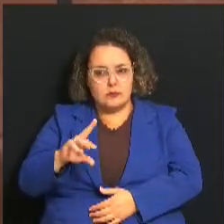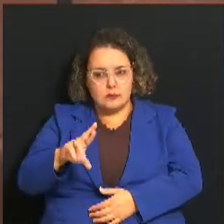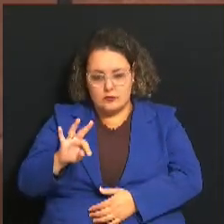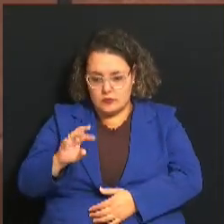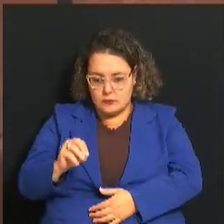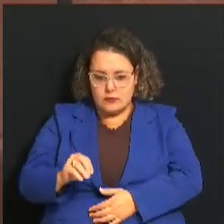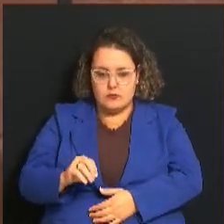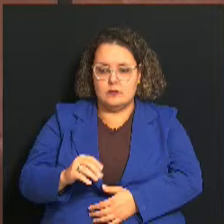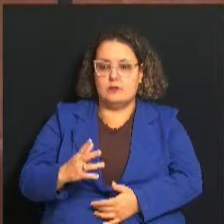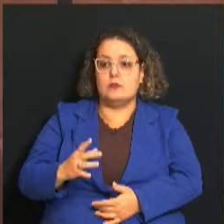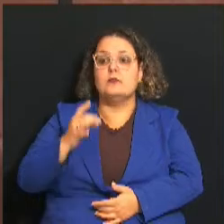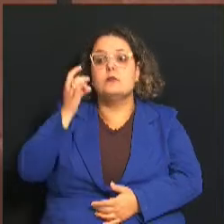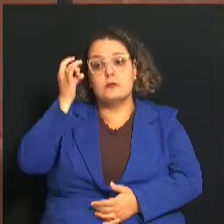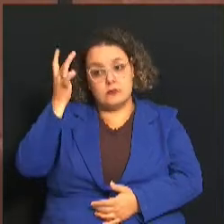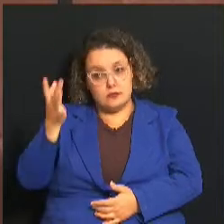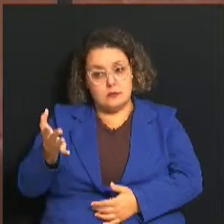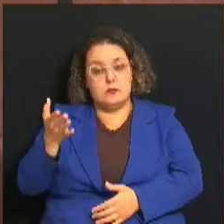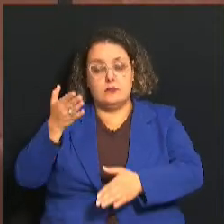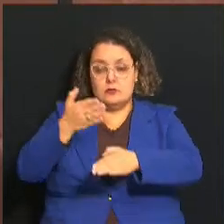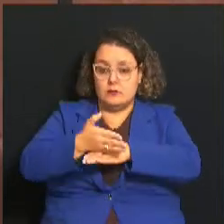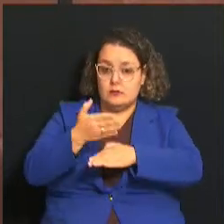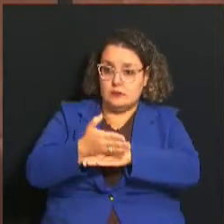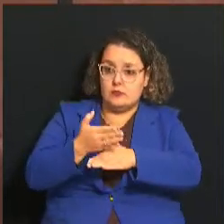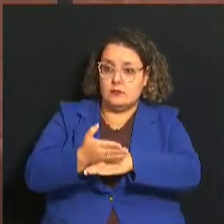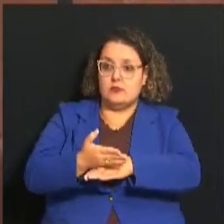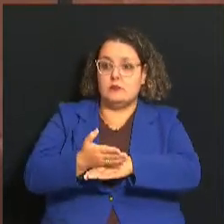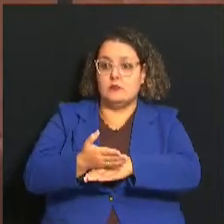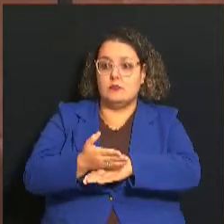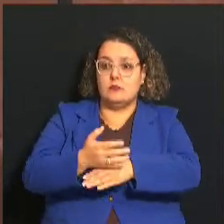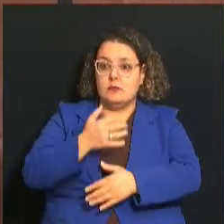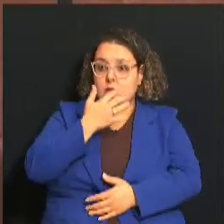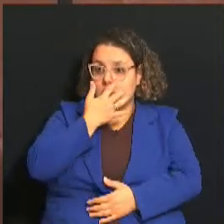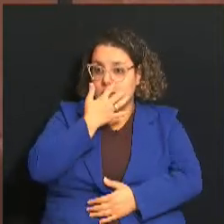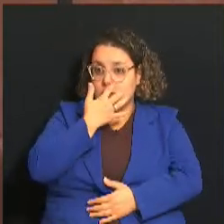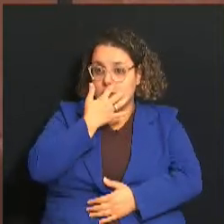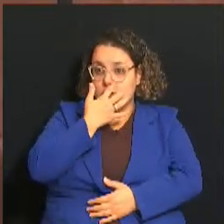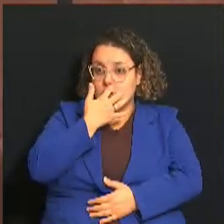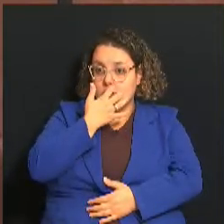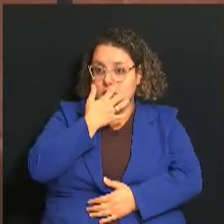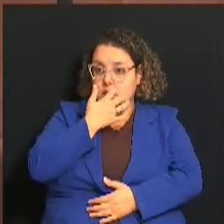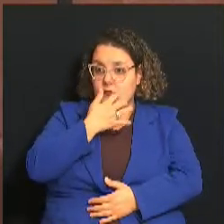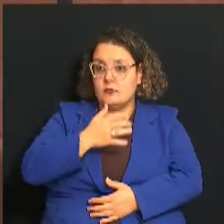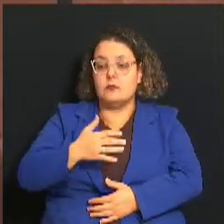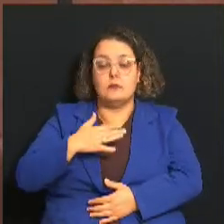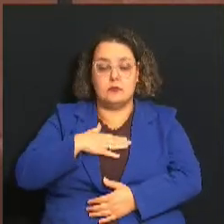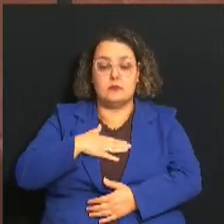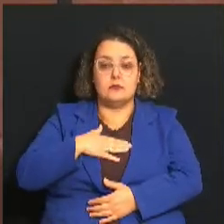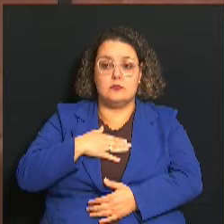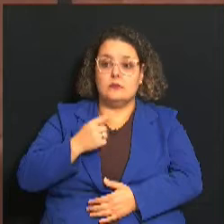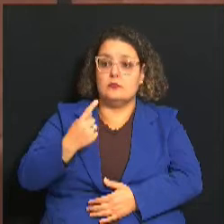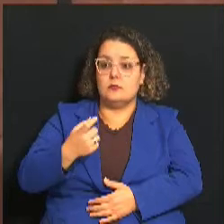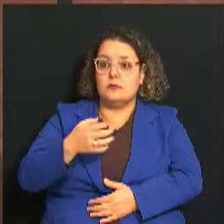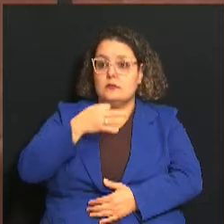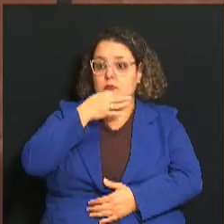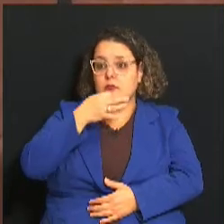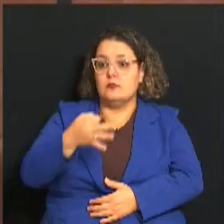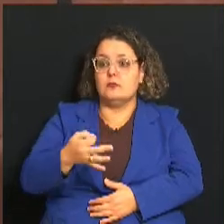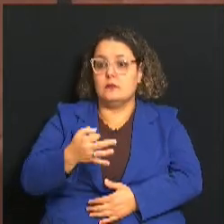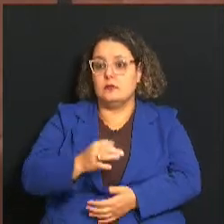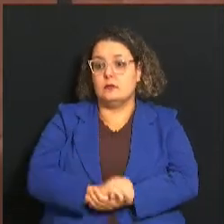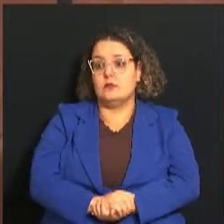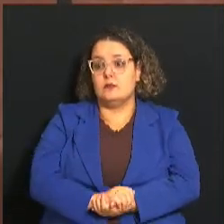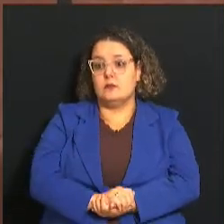para facilitar essa participação popular. Então, essa é a minha única sugestão, né? Que não